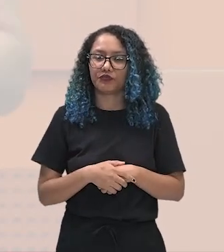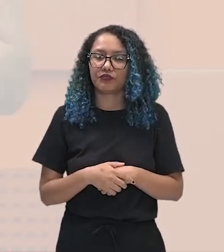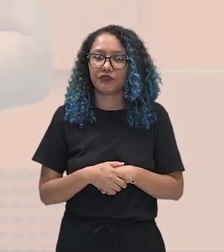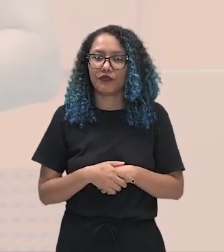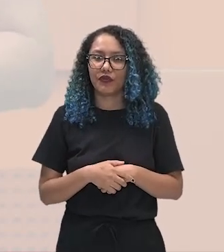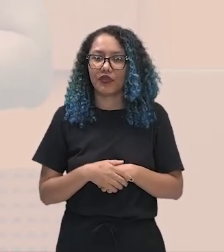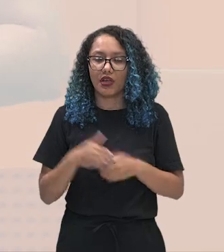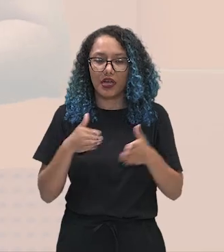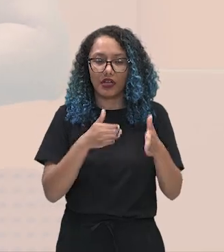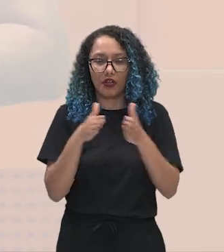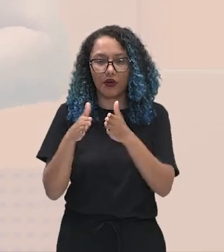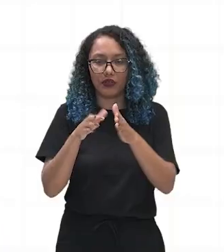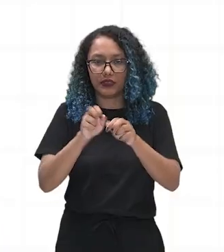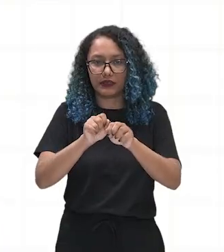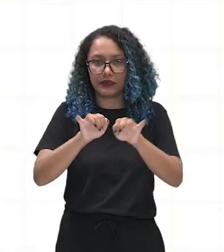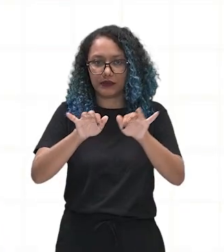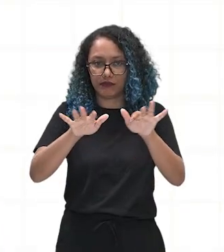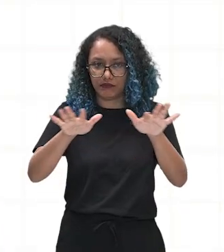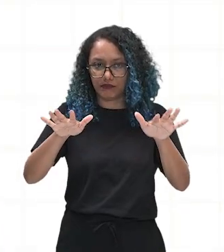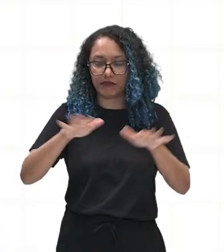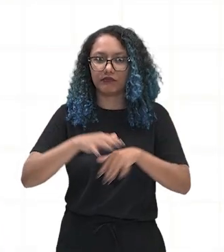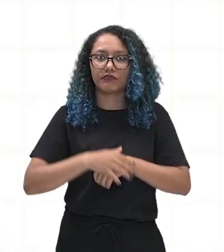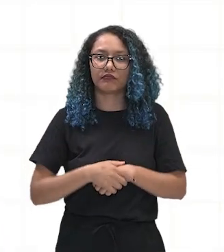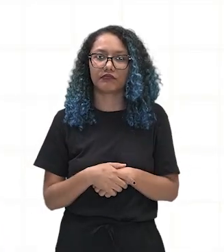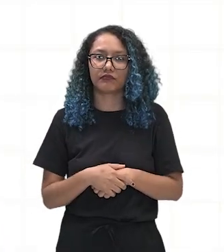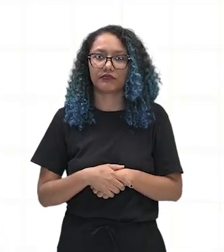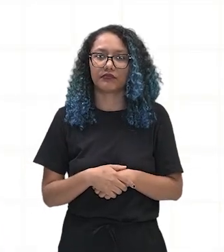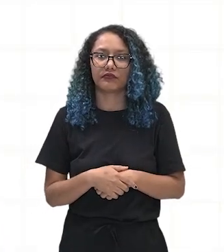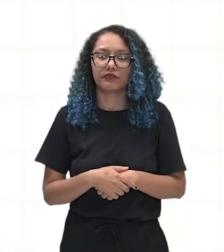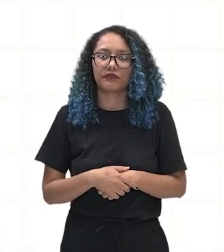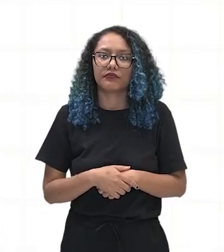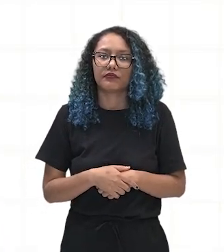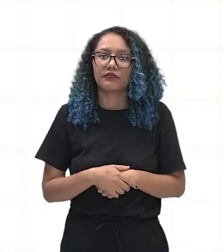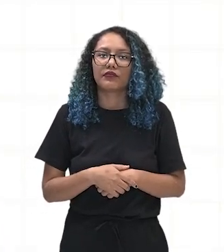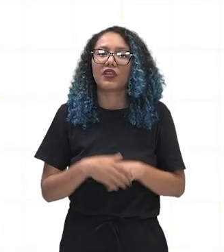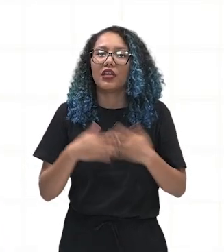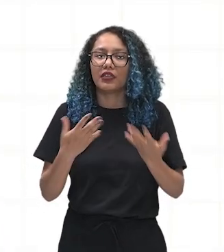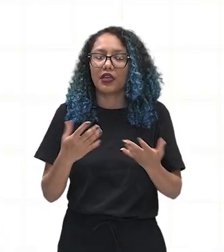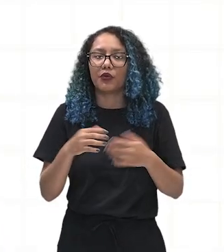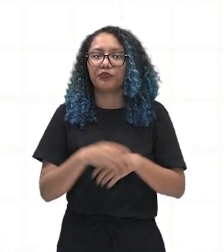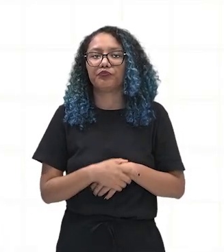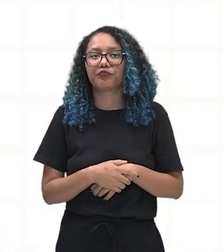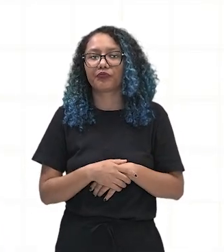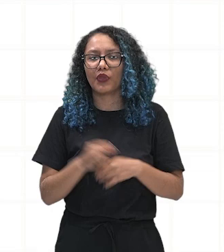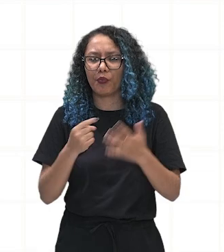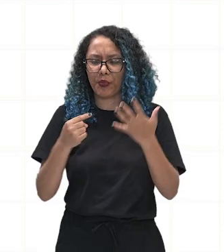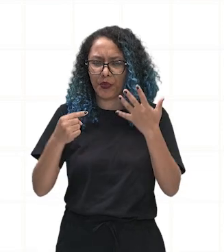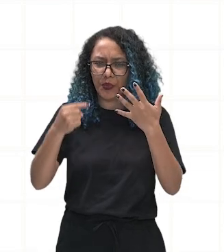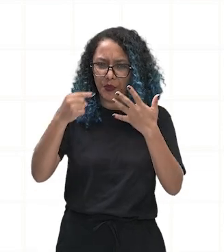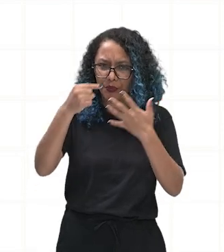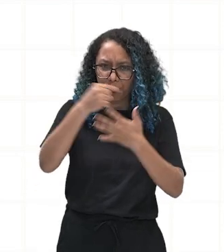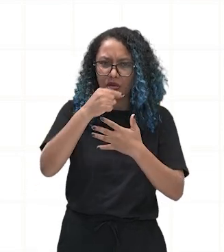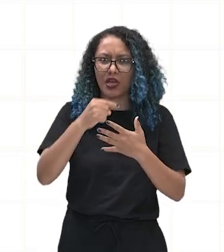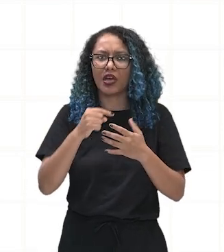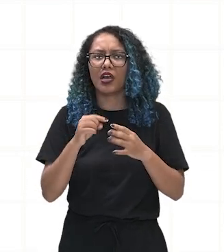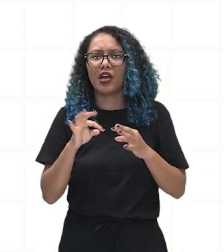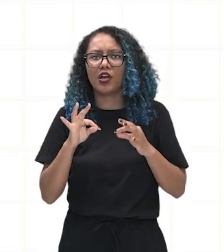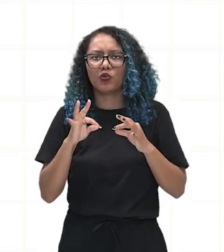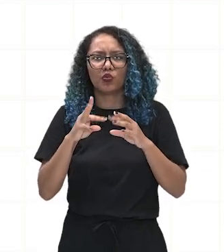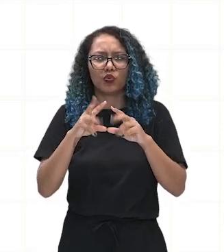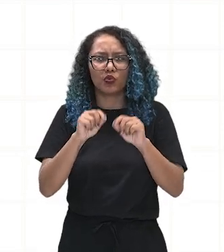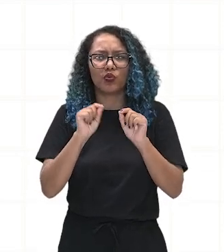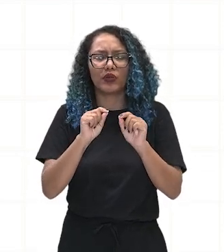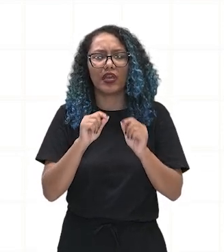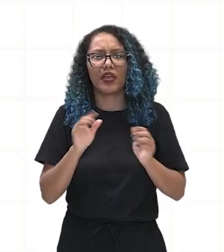expansão das rotas comerciais. Olha só, esses fatores combinados contribuíram para o surgimento e expansão